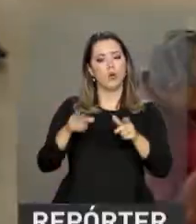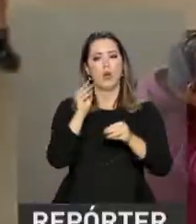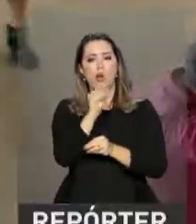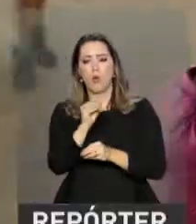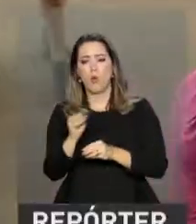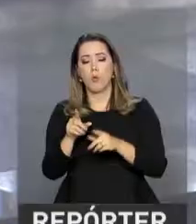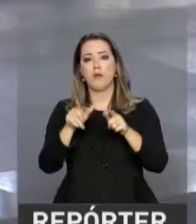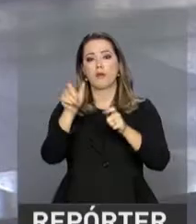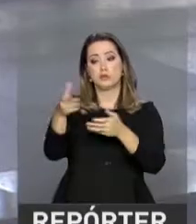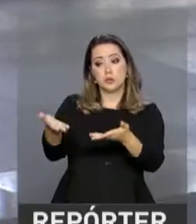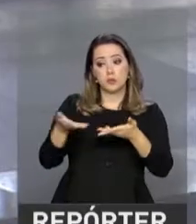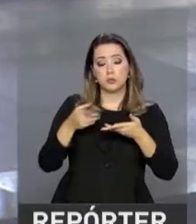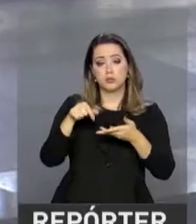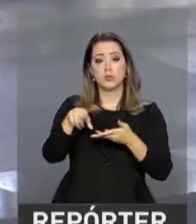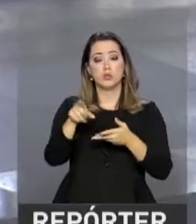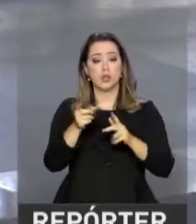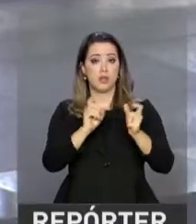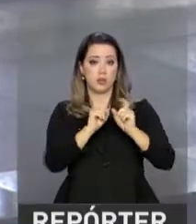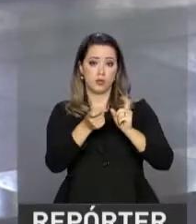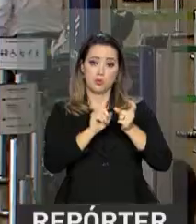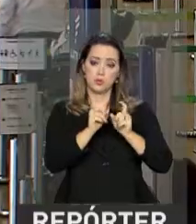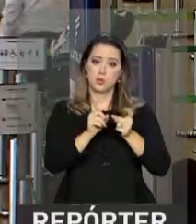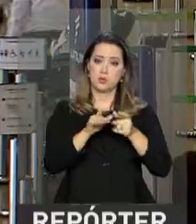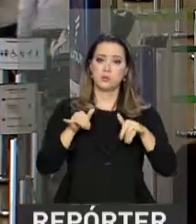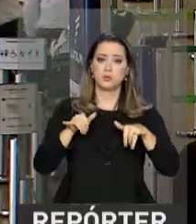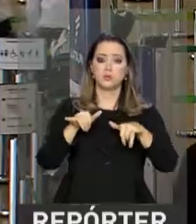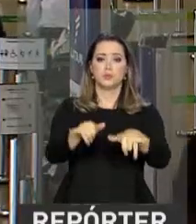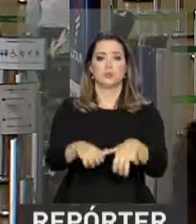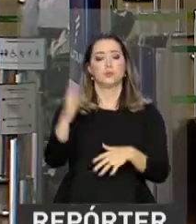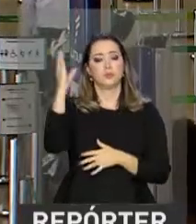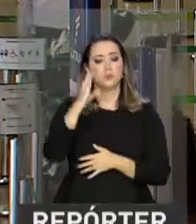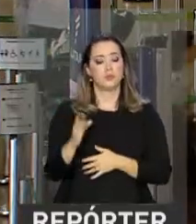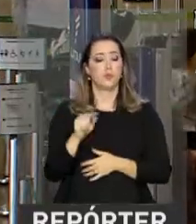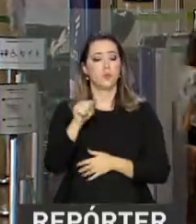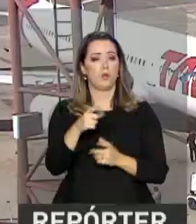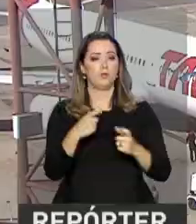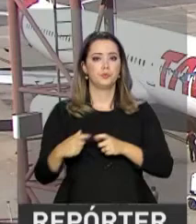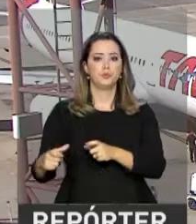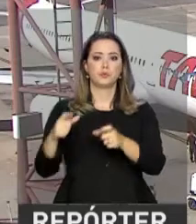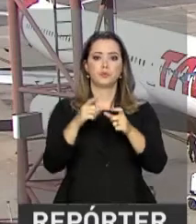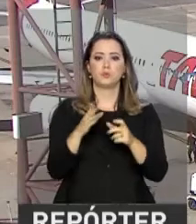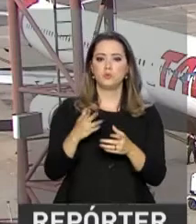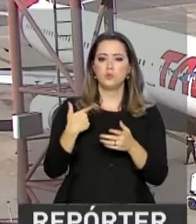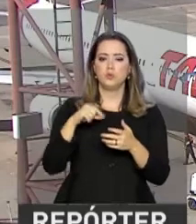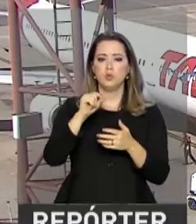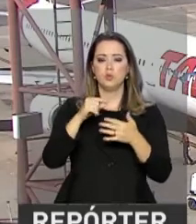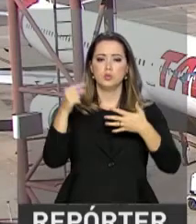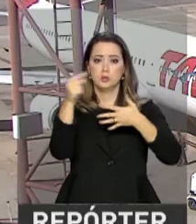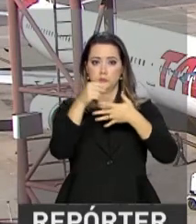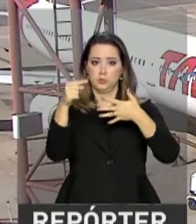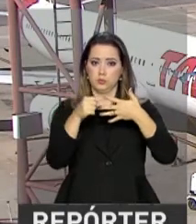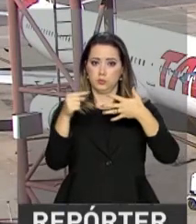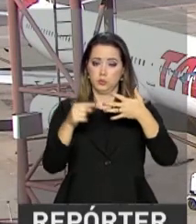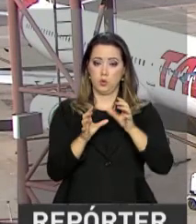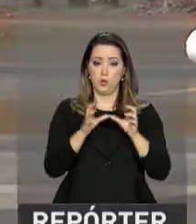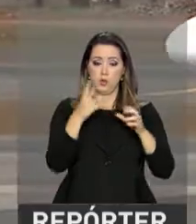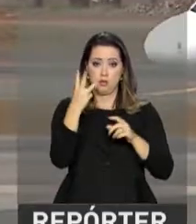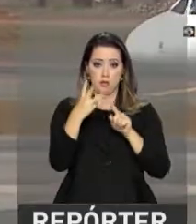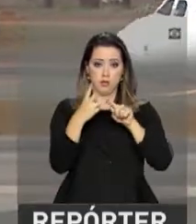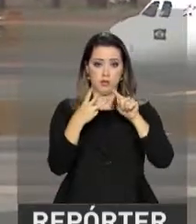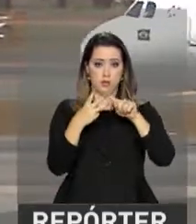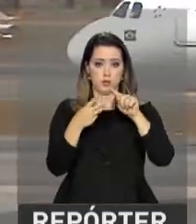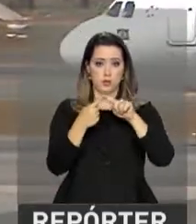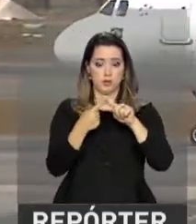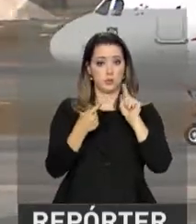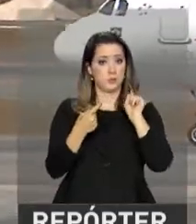serviços e gestão dos aeroportos brasileiros os terminais foram classificados em três categorias de